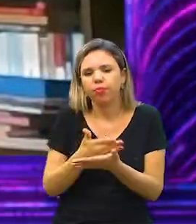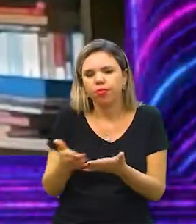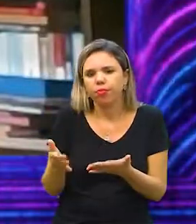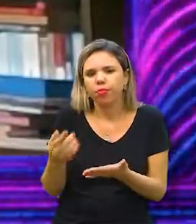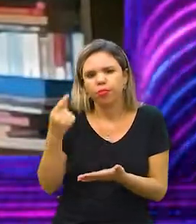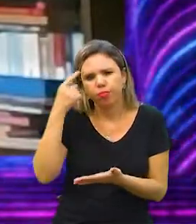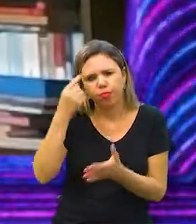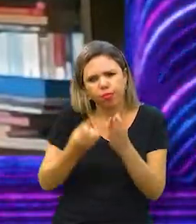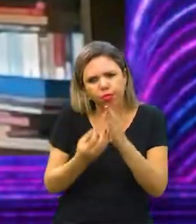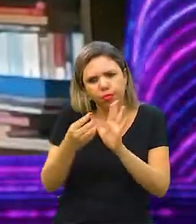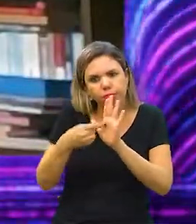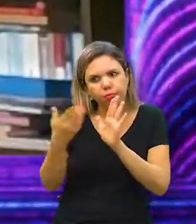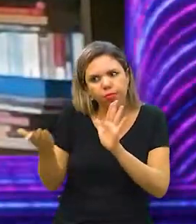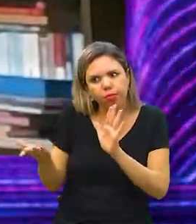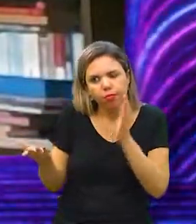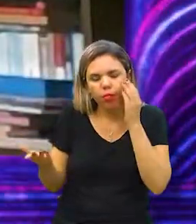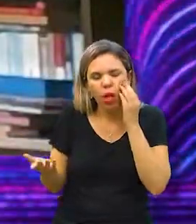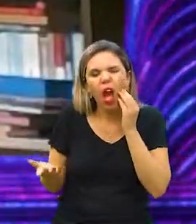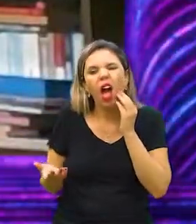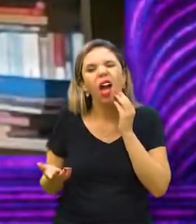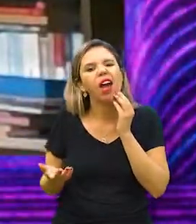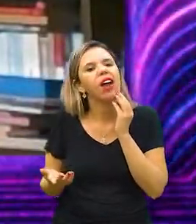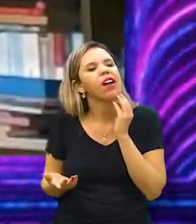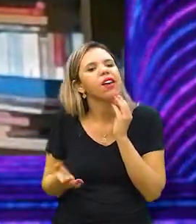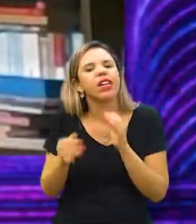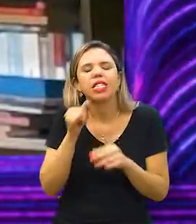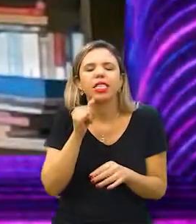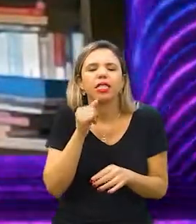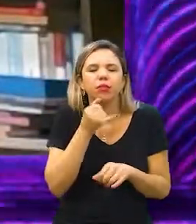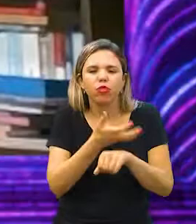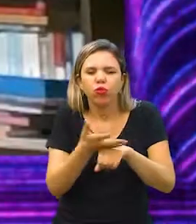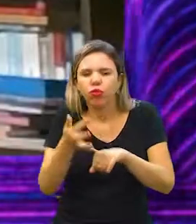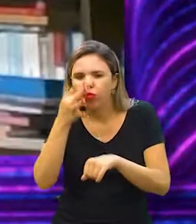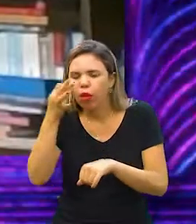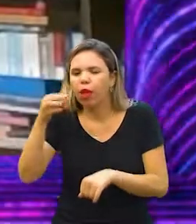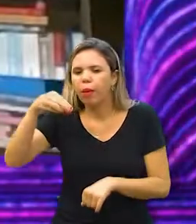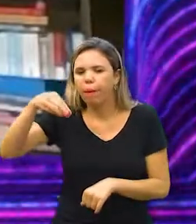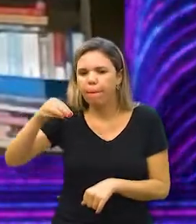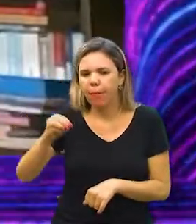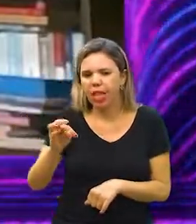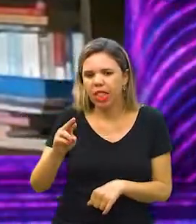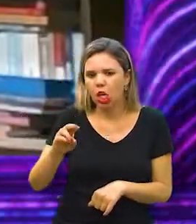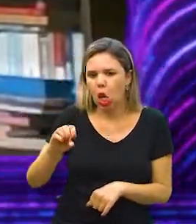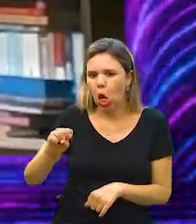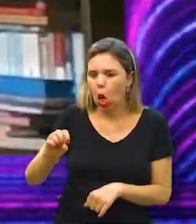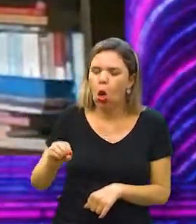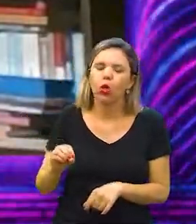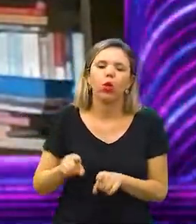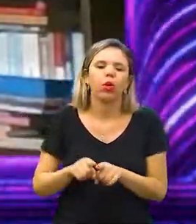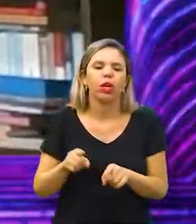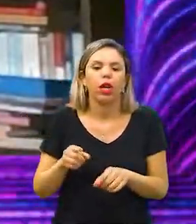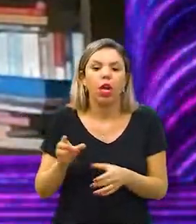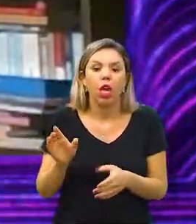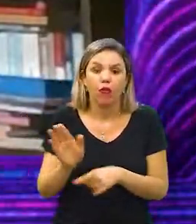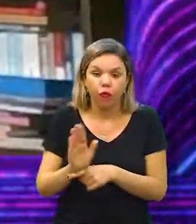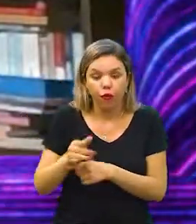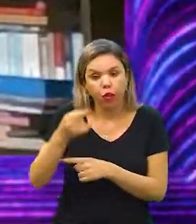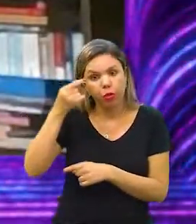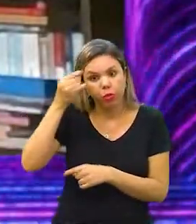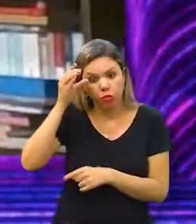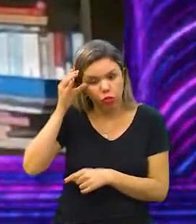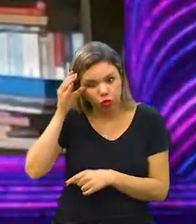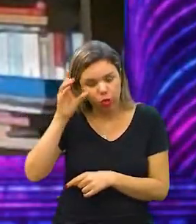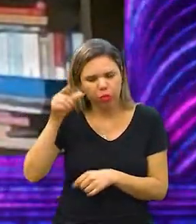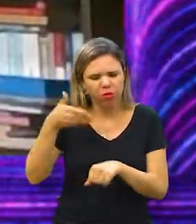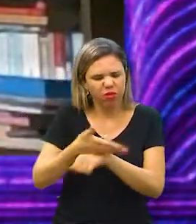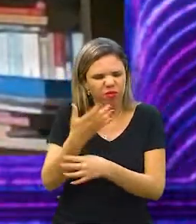pular para mim, aparecer lá, um Jardim de Meteoros, que é um dorama chinês. E eu não queria assistir, mas toda